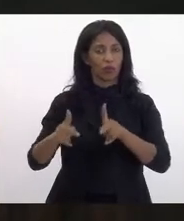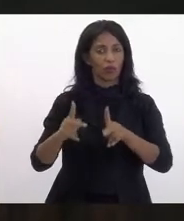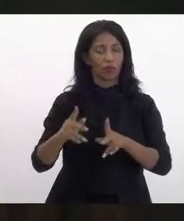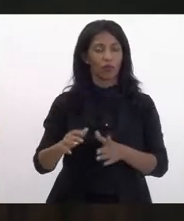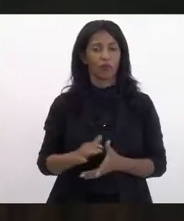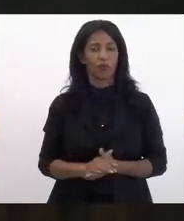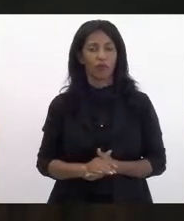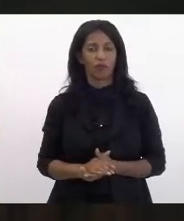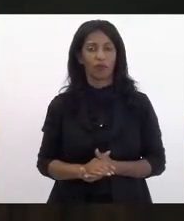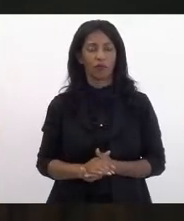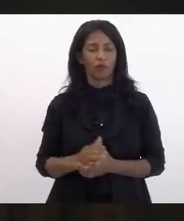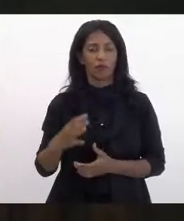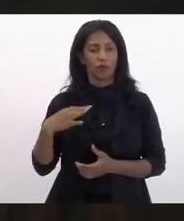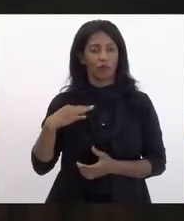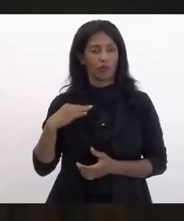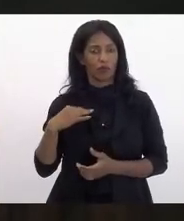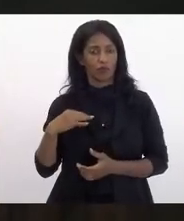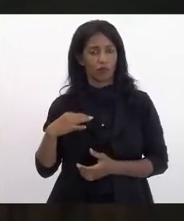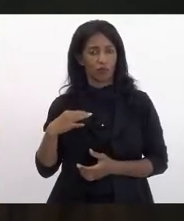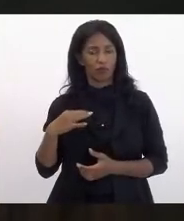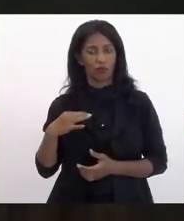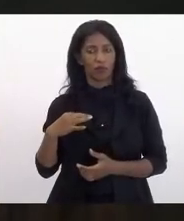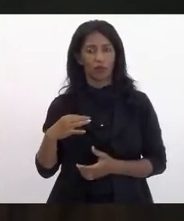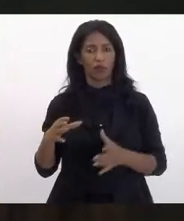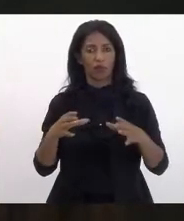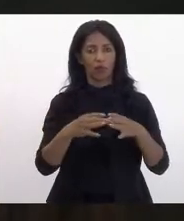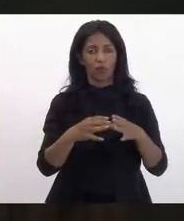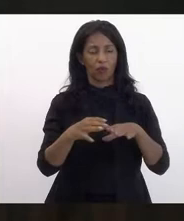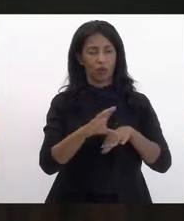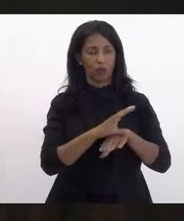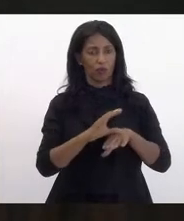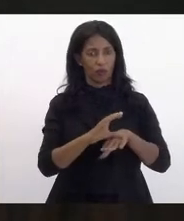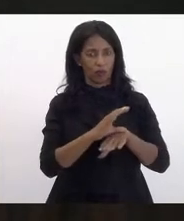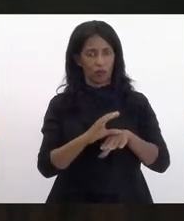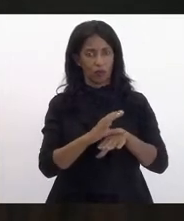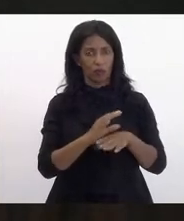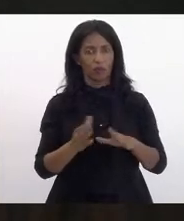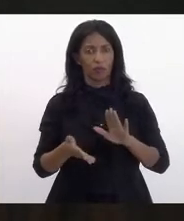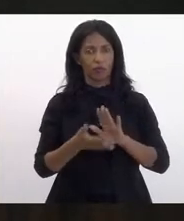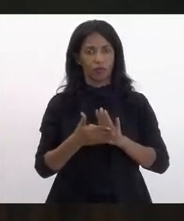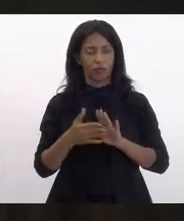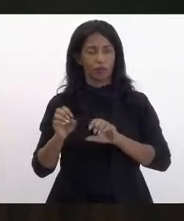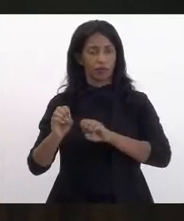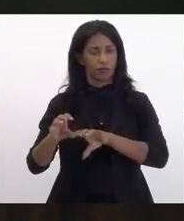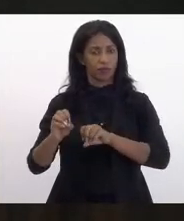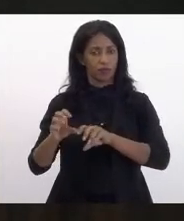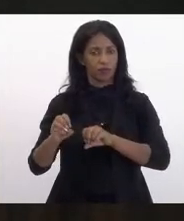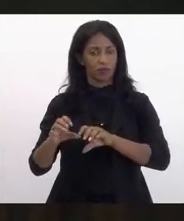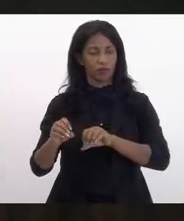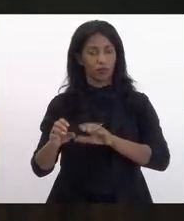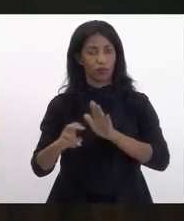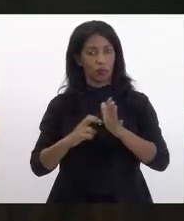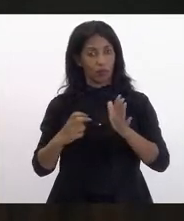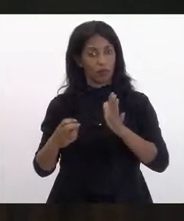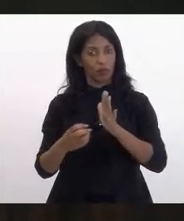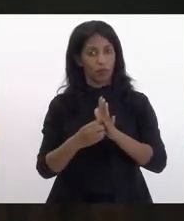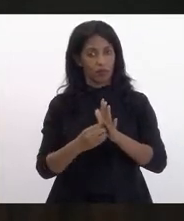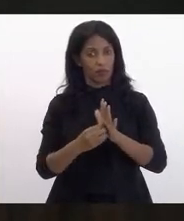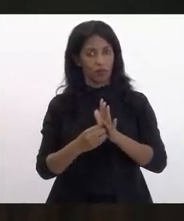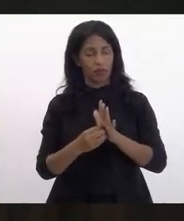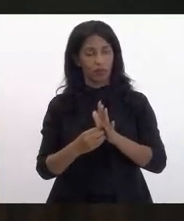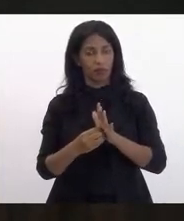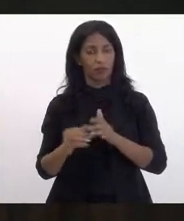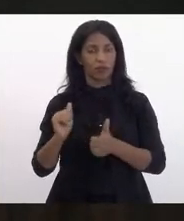e Comunitários. Pareceres das Comissões de Constituição e Justiça pela Constitucionalidade de Educação favorável com emendas.